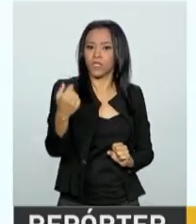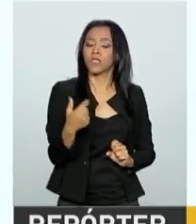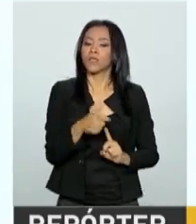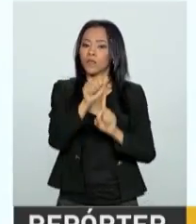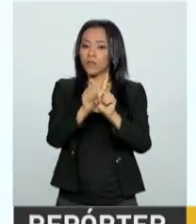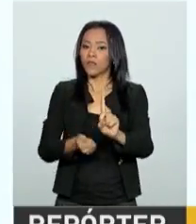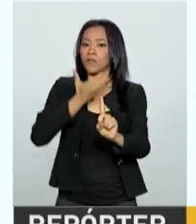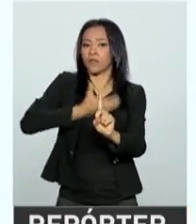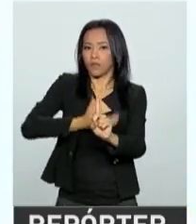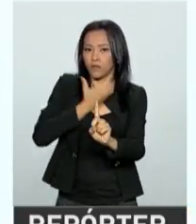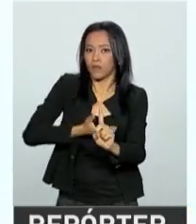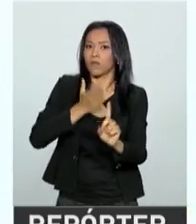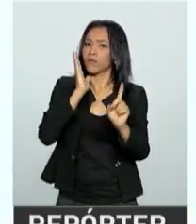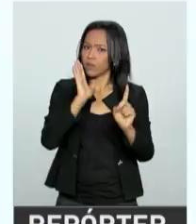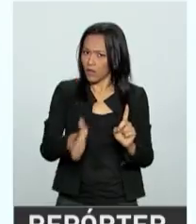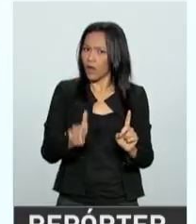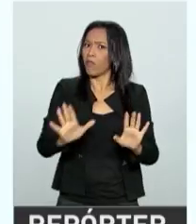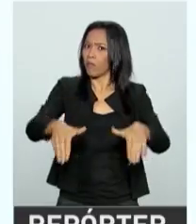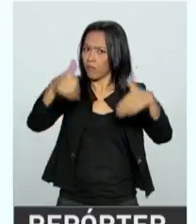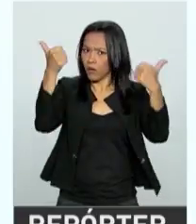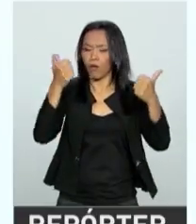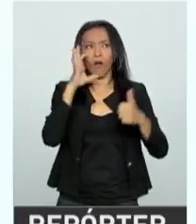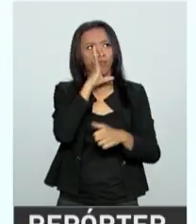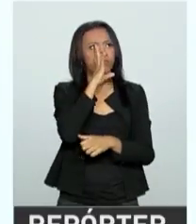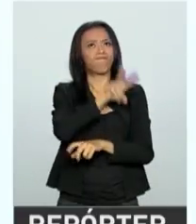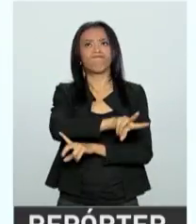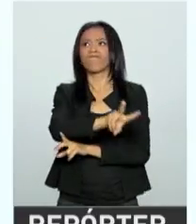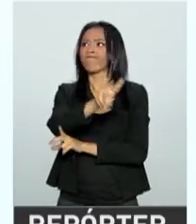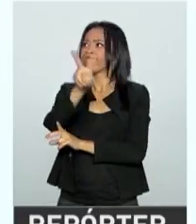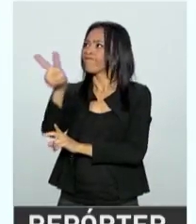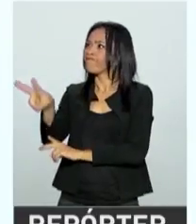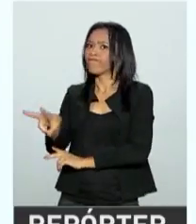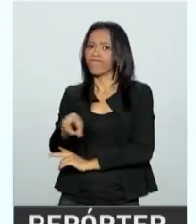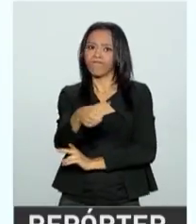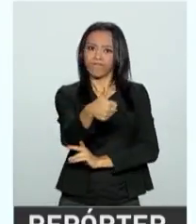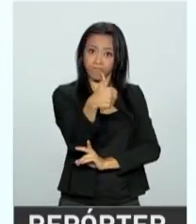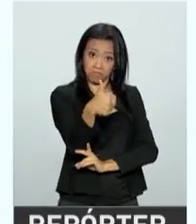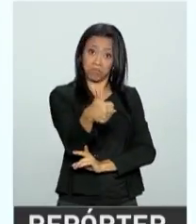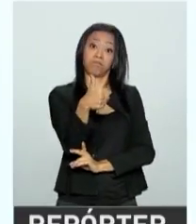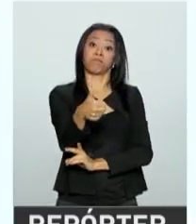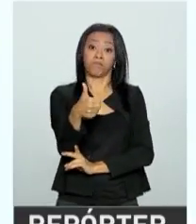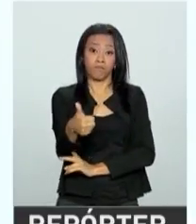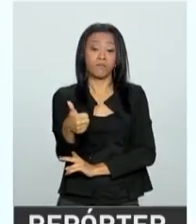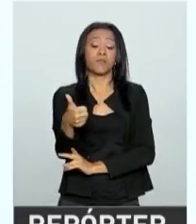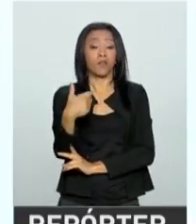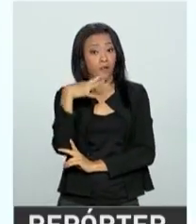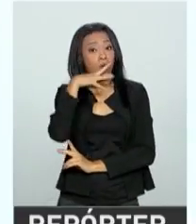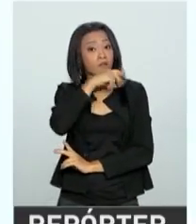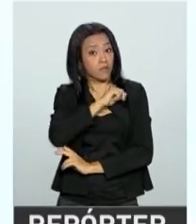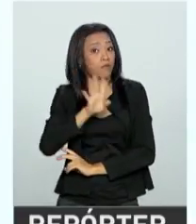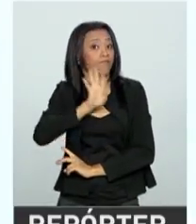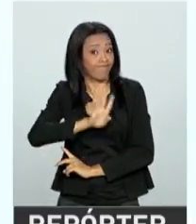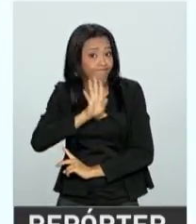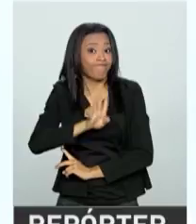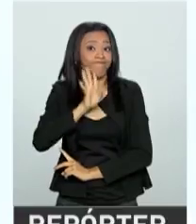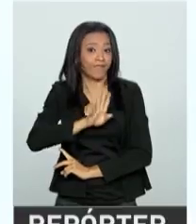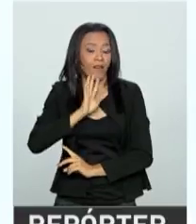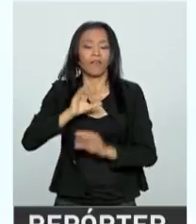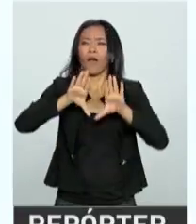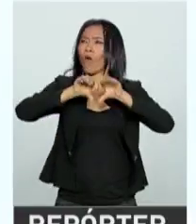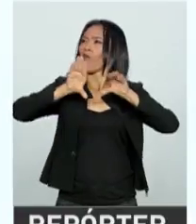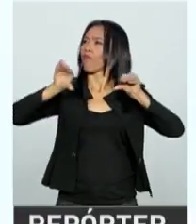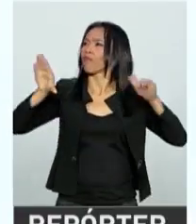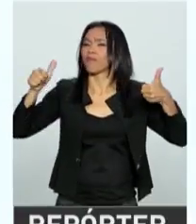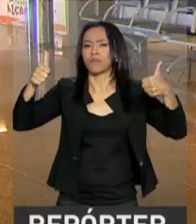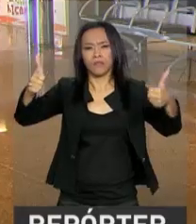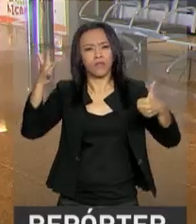já está bem melhor né já há a livre que essa aula eu achei bem legal também confortável bem